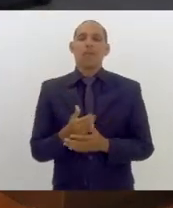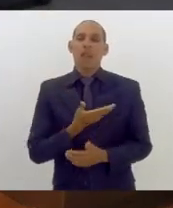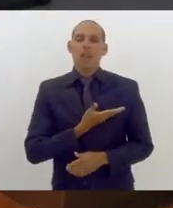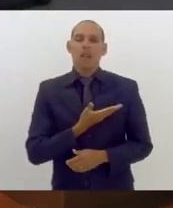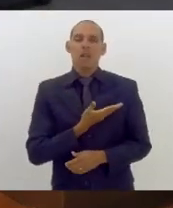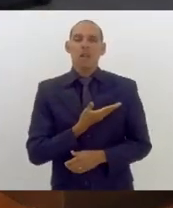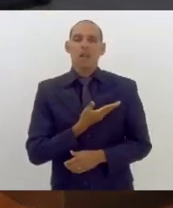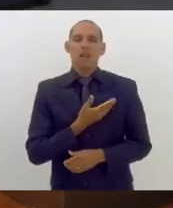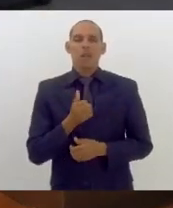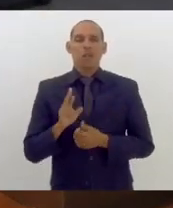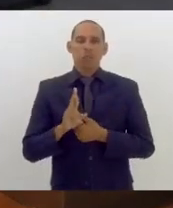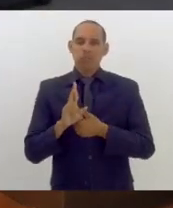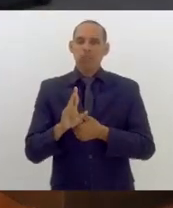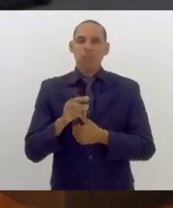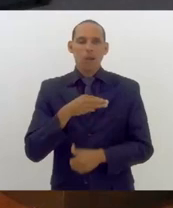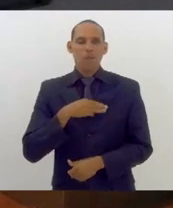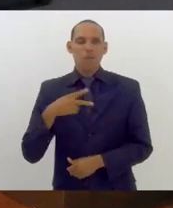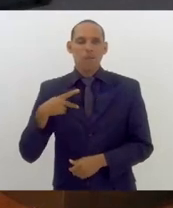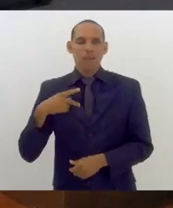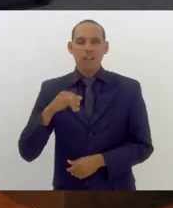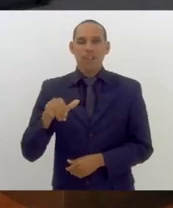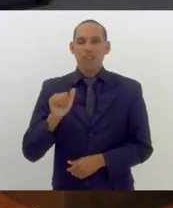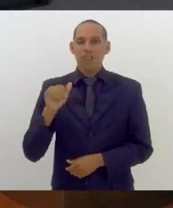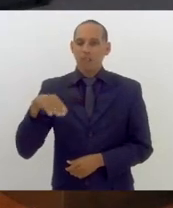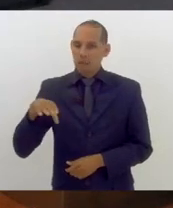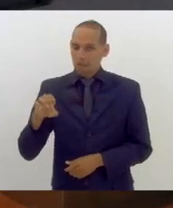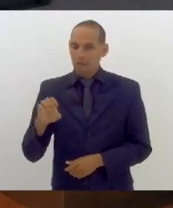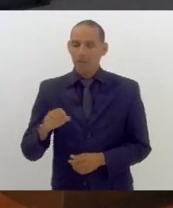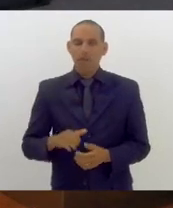procurador do Ministério Público Federal Jaime